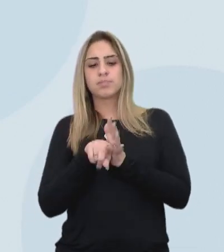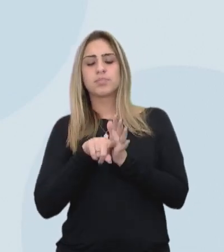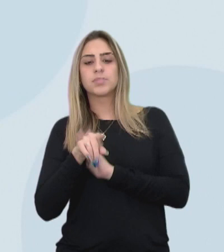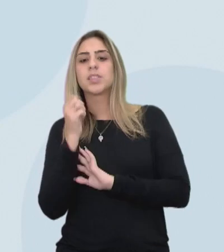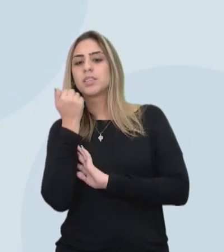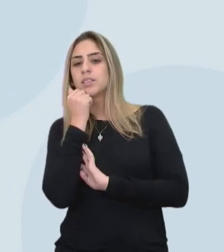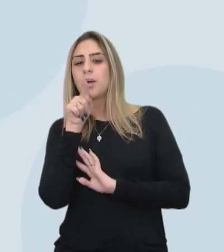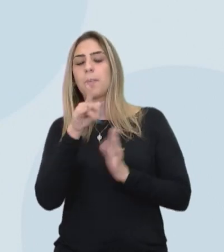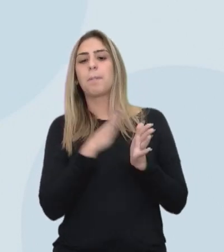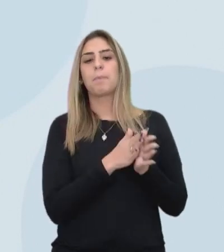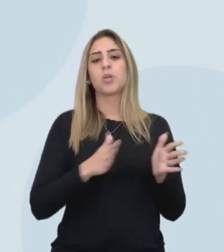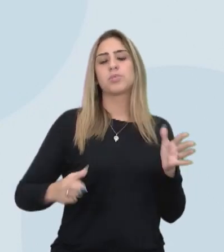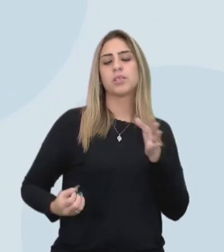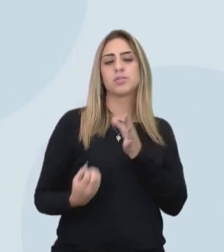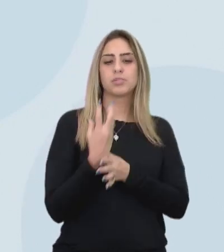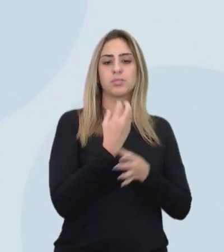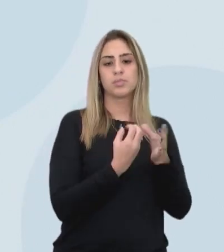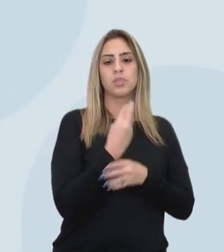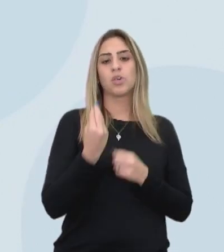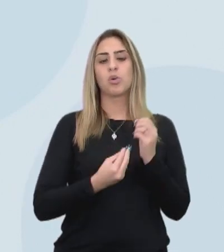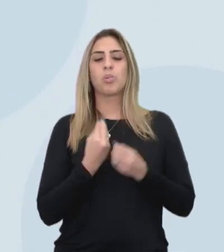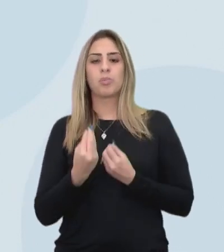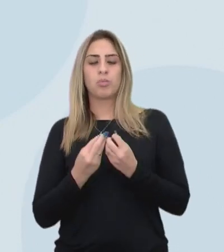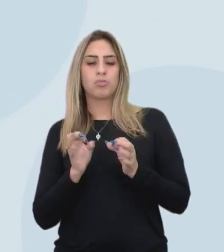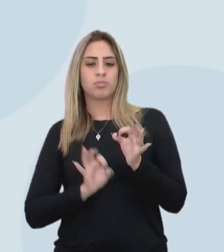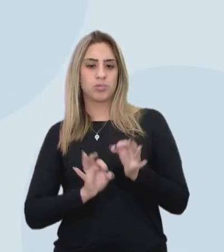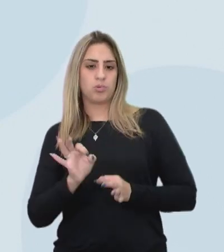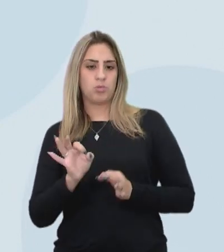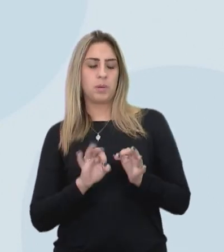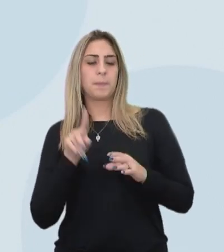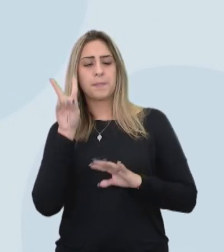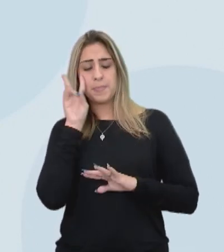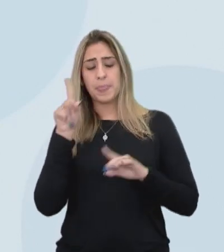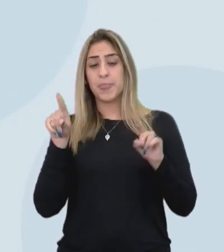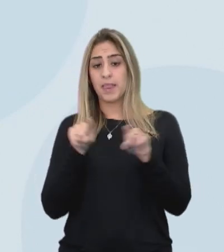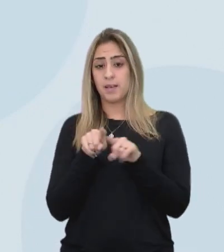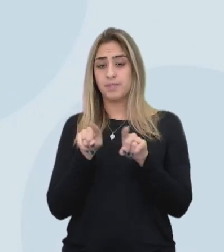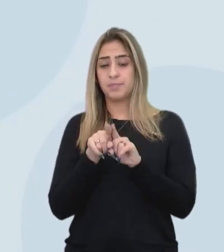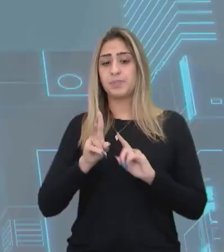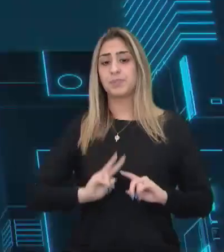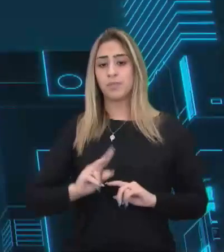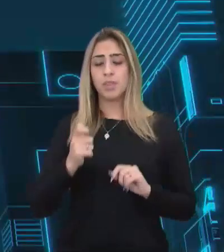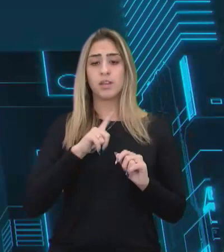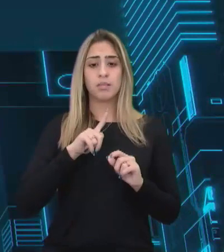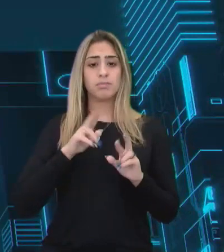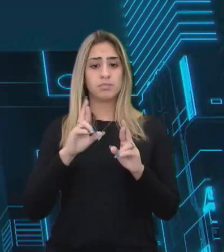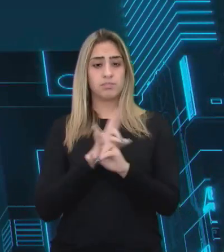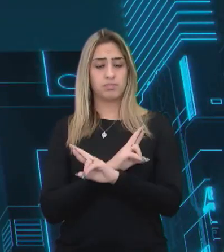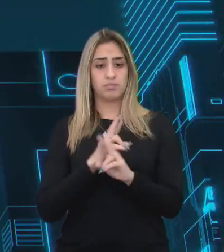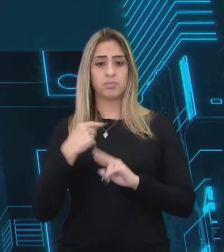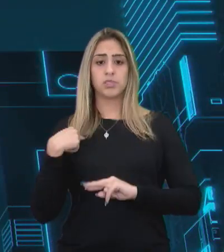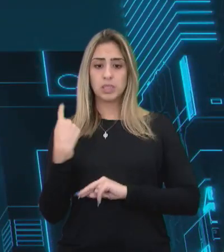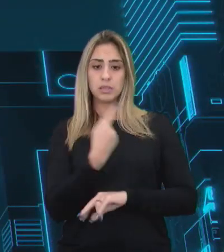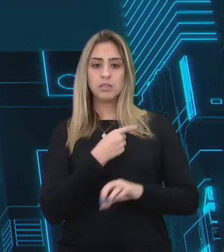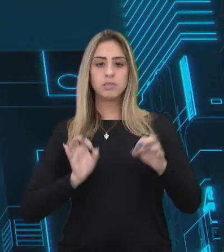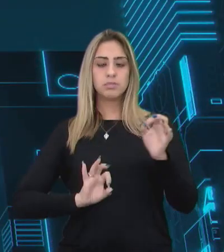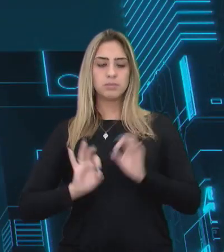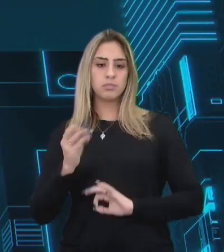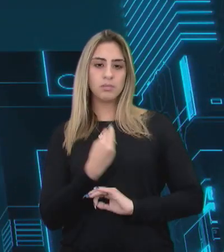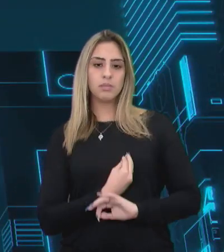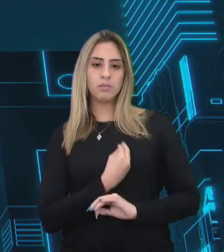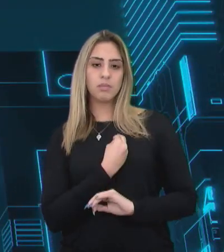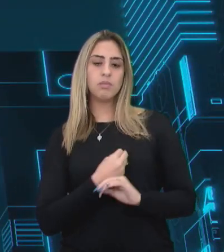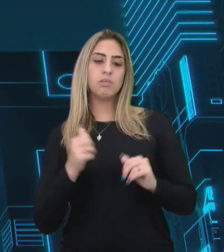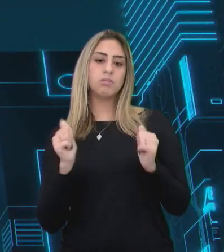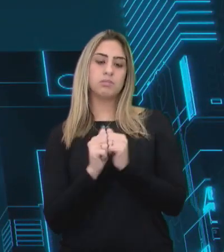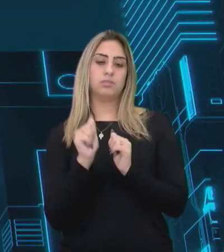e no processos criativos como eixo estruturante. Lembrando, gente, que a gente sempre tem que relacionar o nosso projeto de vida com